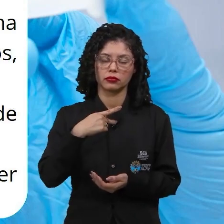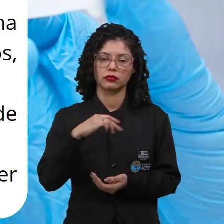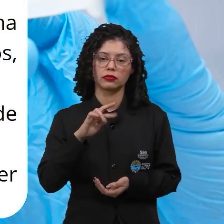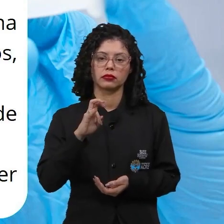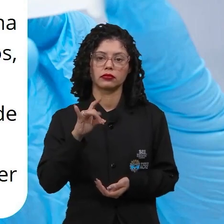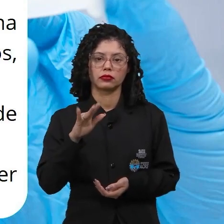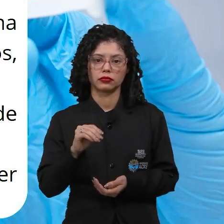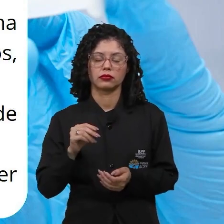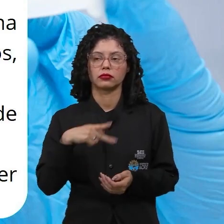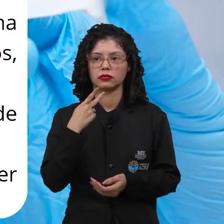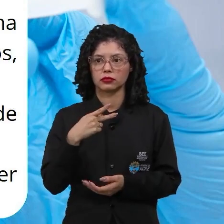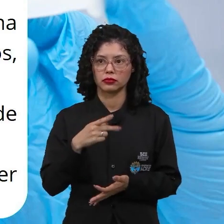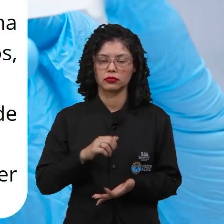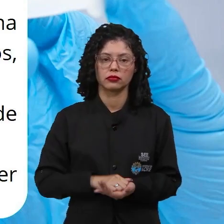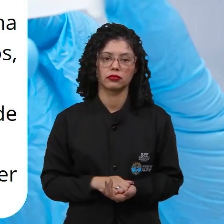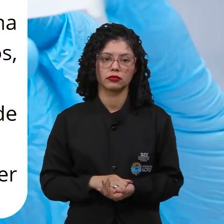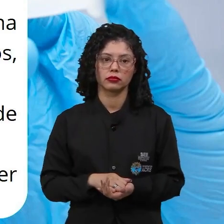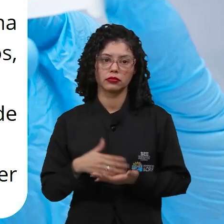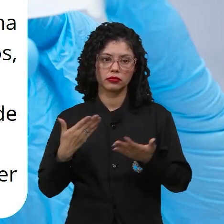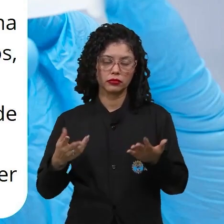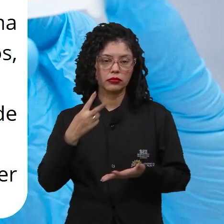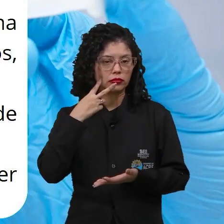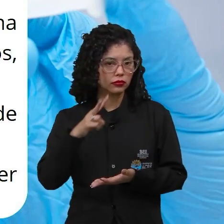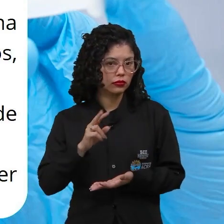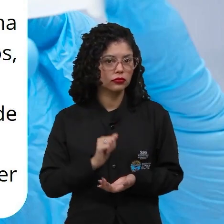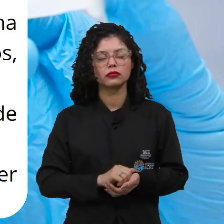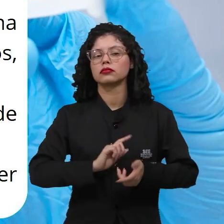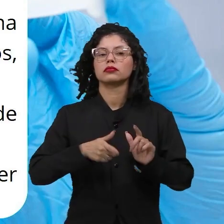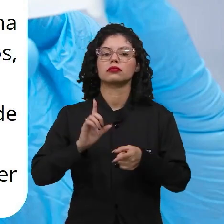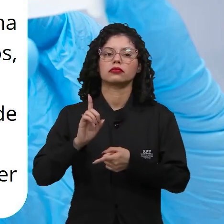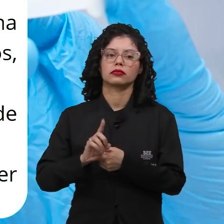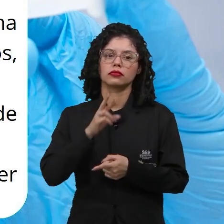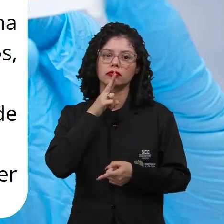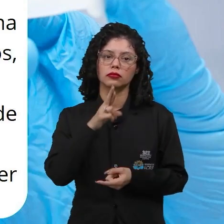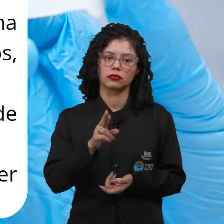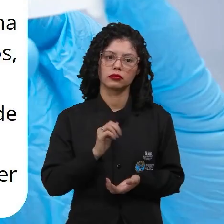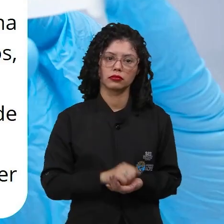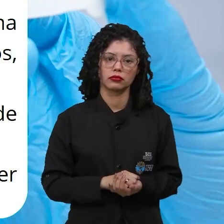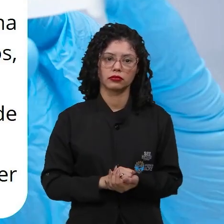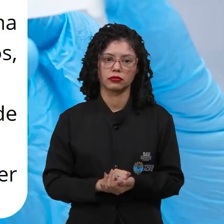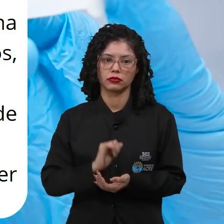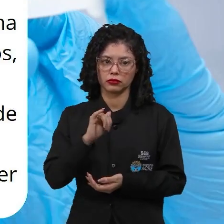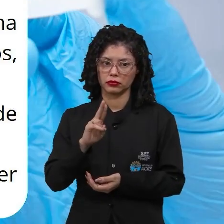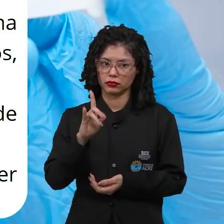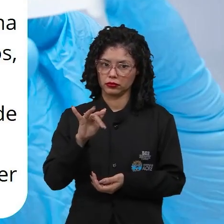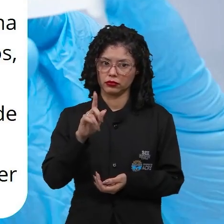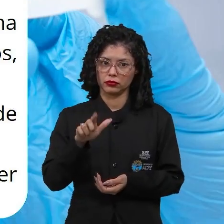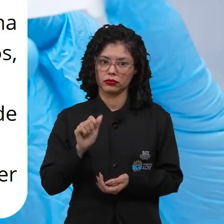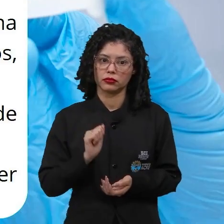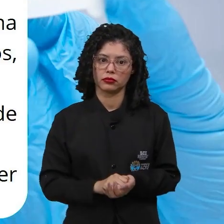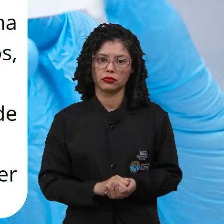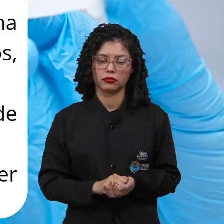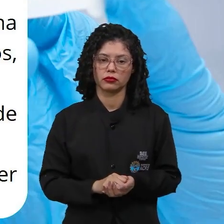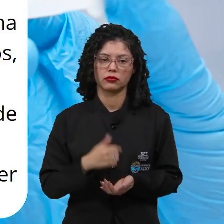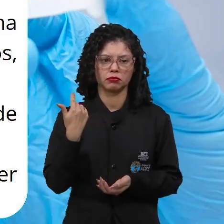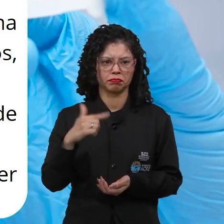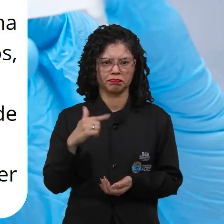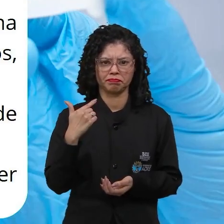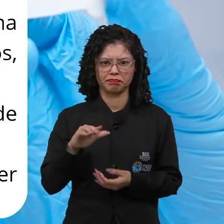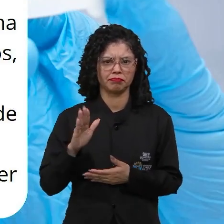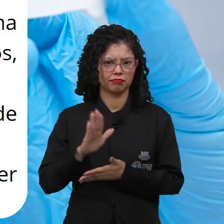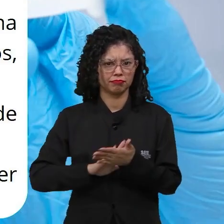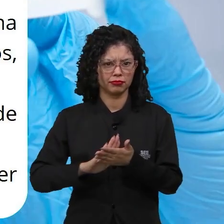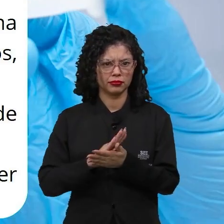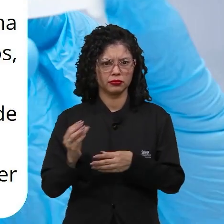patógenos que foram citados. Então, vamos ver aqui a alternativa D. A resposta imunológica ela é desprovida